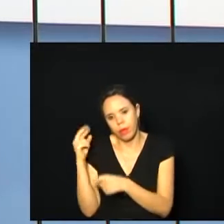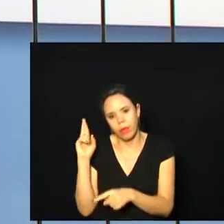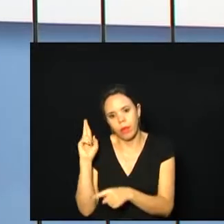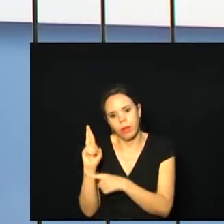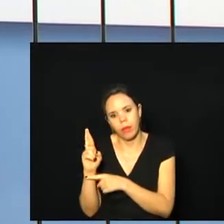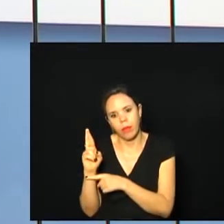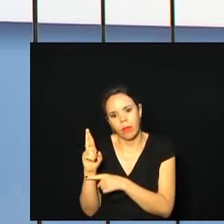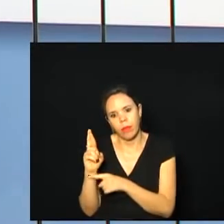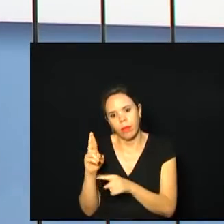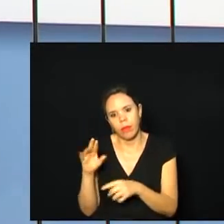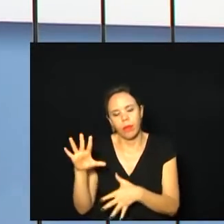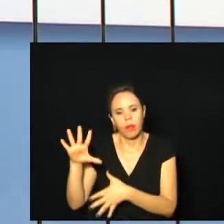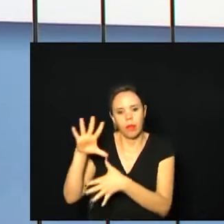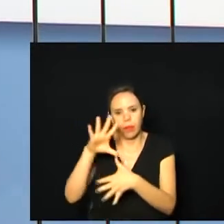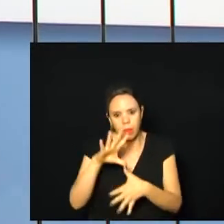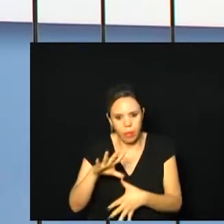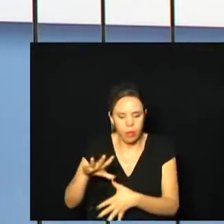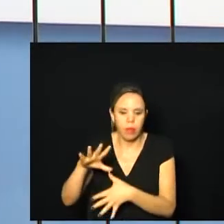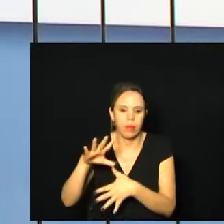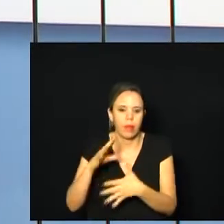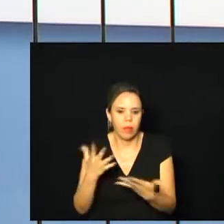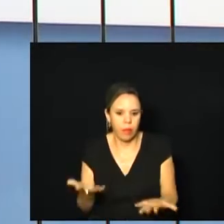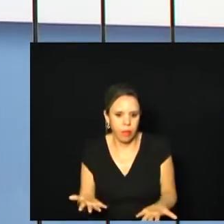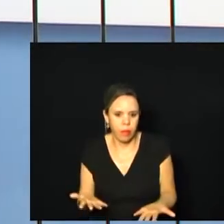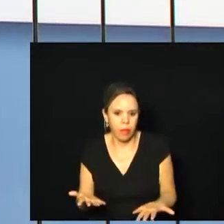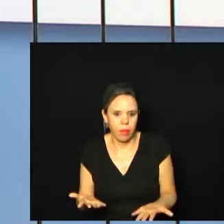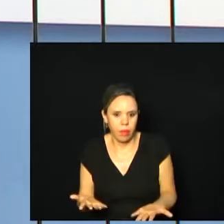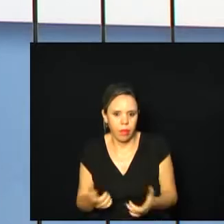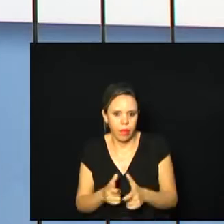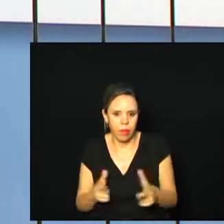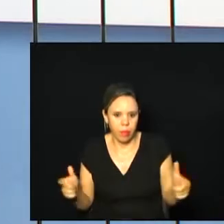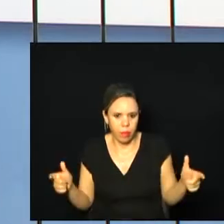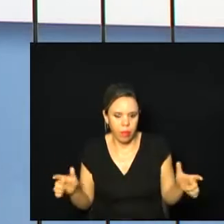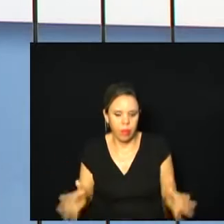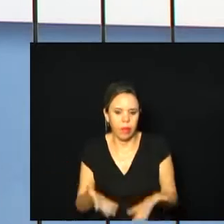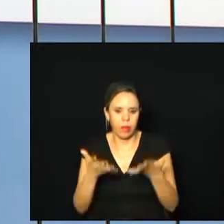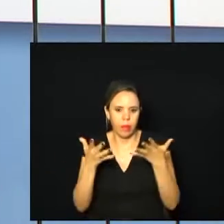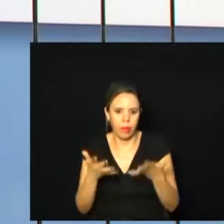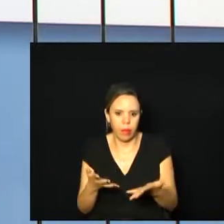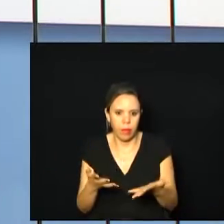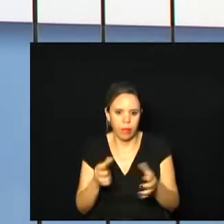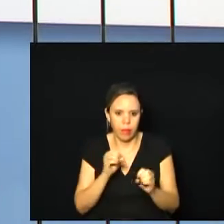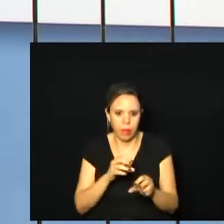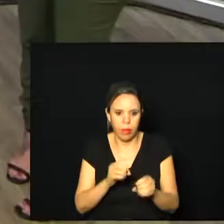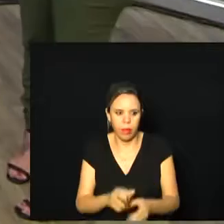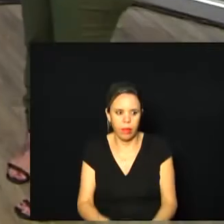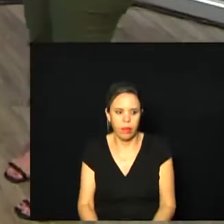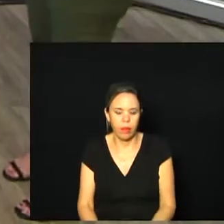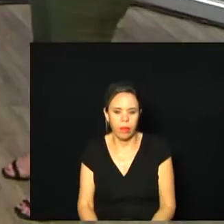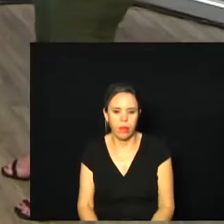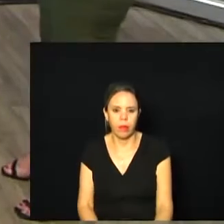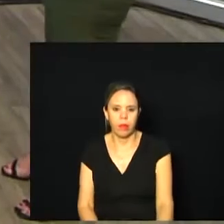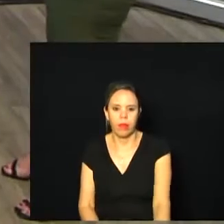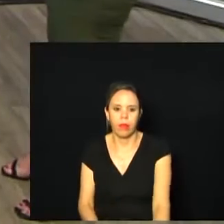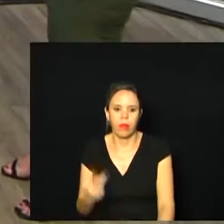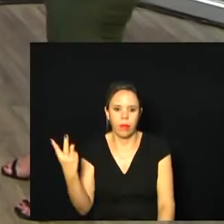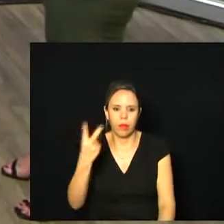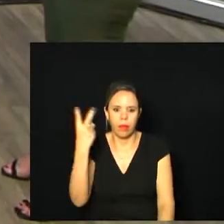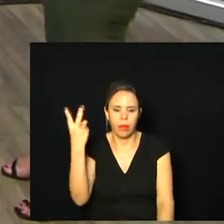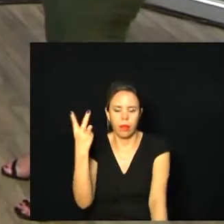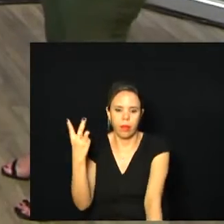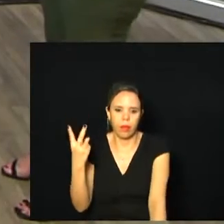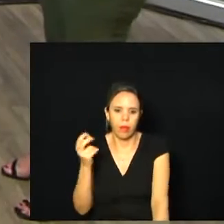referência em toda a América Latina. Então, aí é um grande incentivo à educação. E vamos valorizar mais